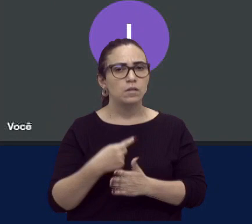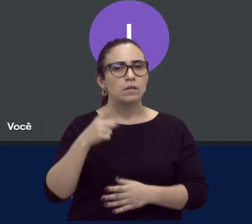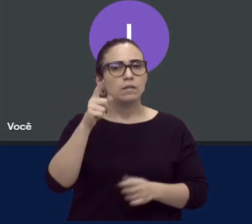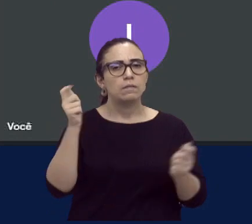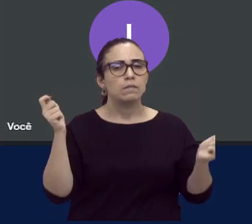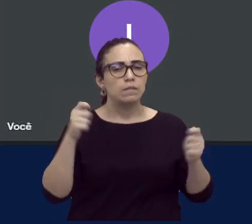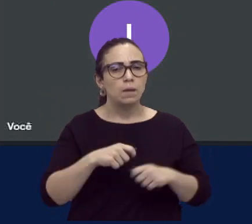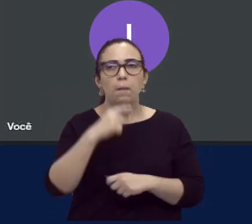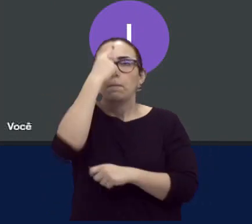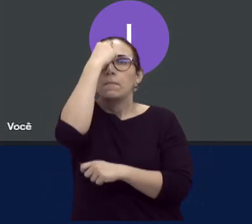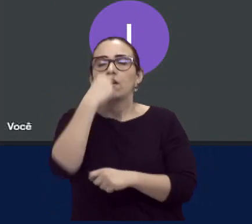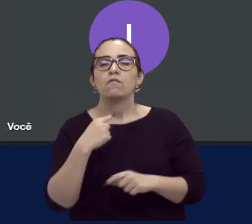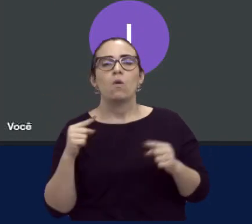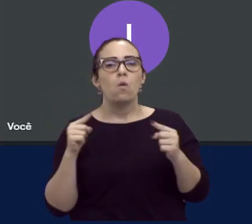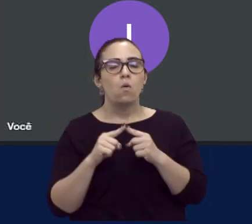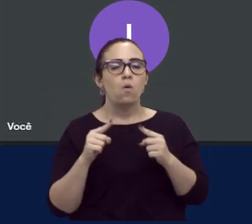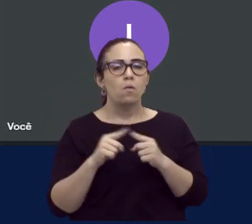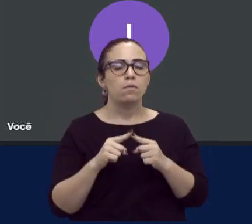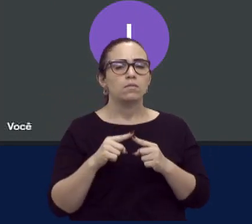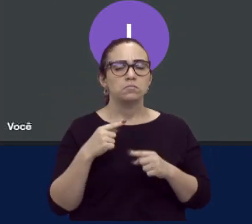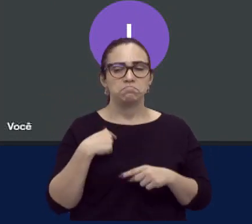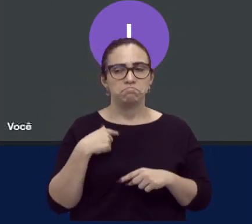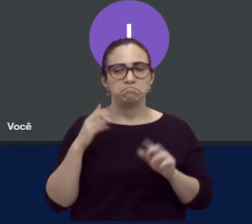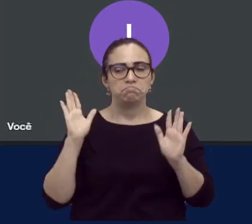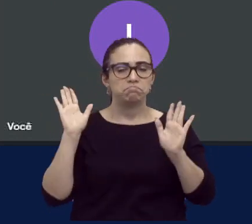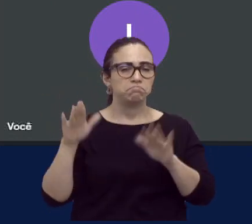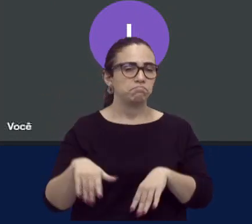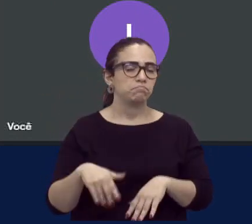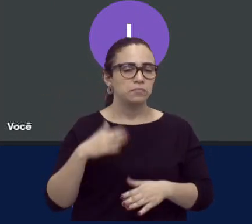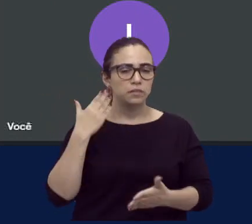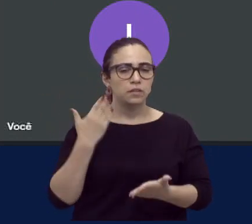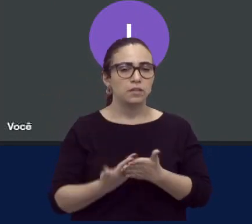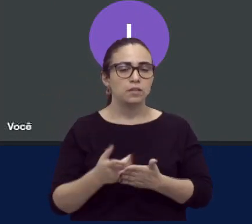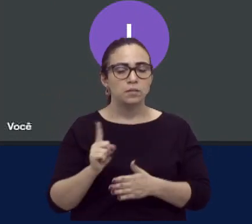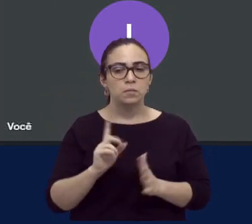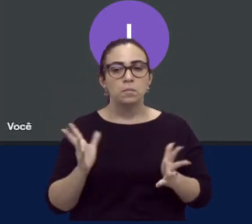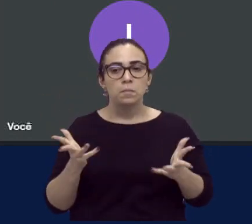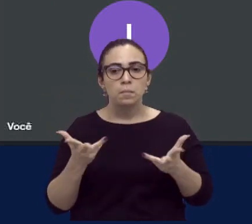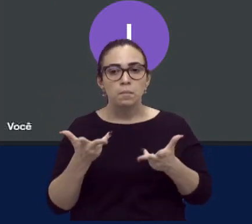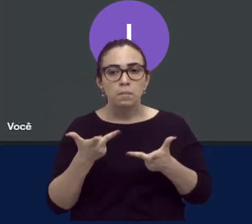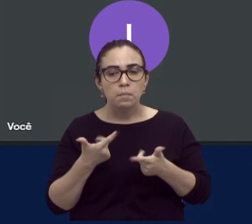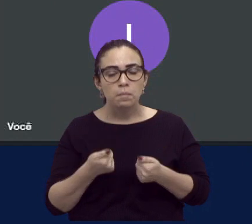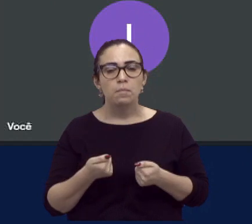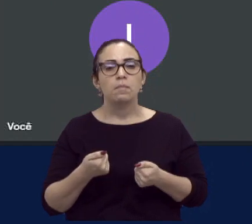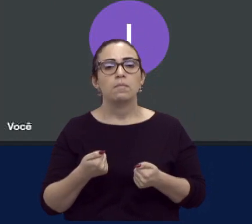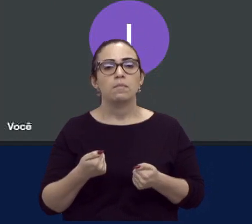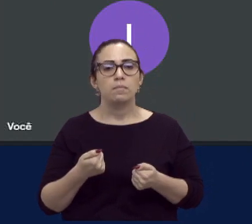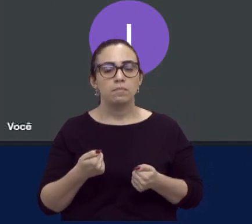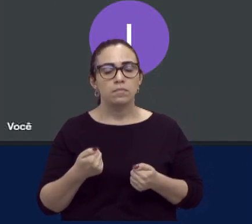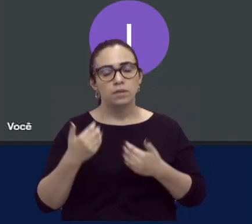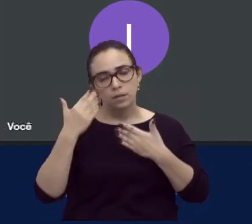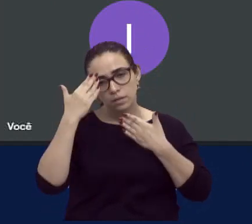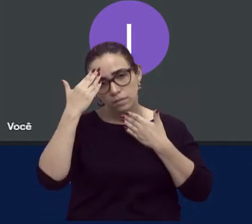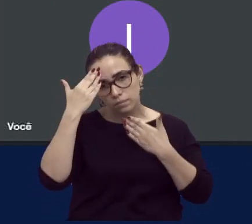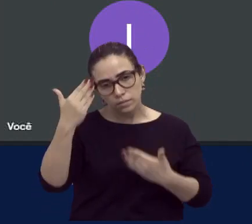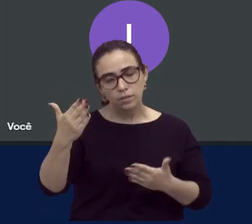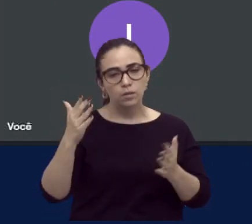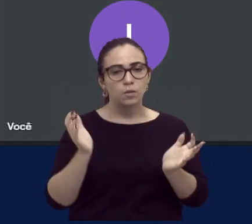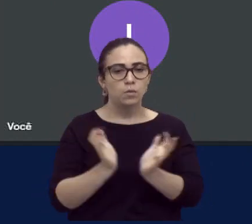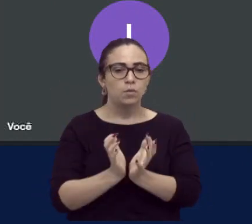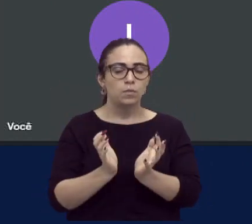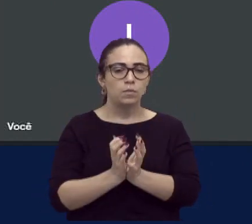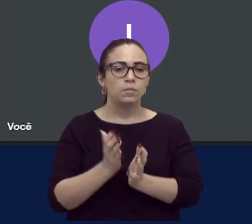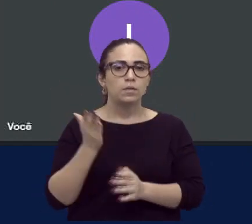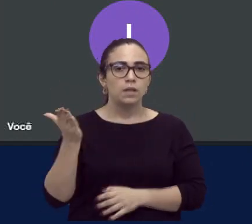ideia. E aí eu comecei a fazer parte do grupo de estudos, assim, gente, foi maravilhoso, assim, tenho gratidão pelo Dr.